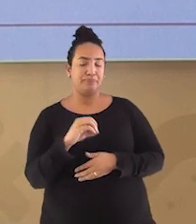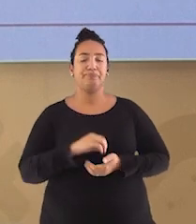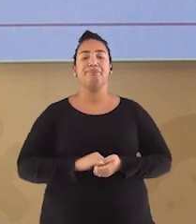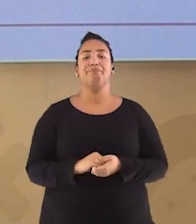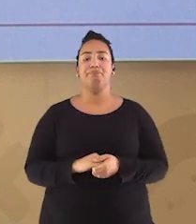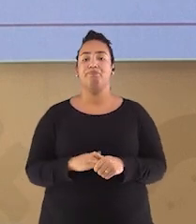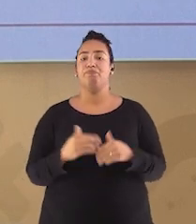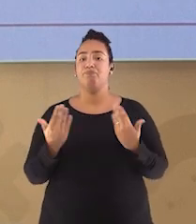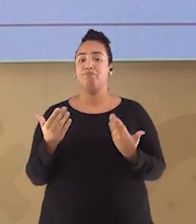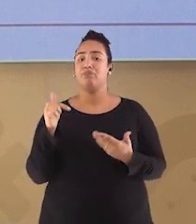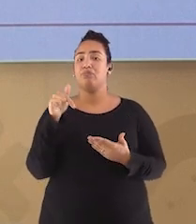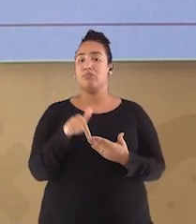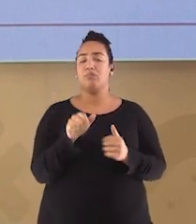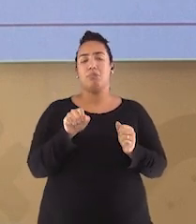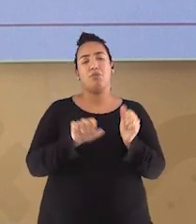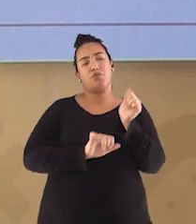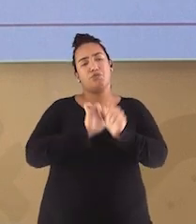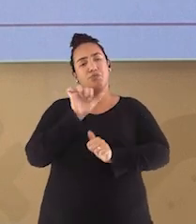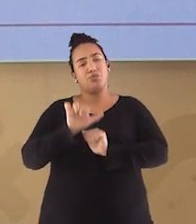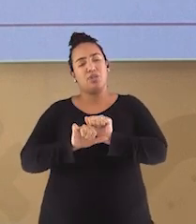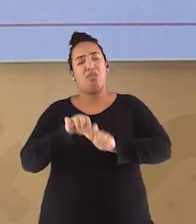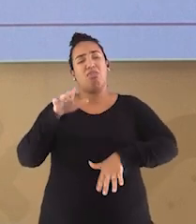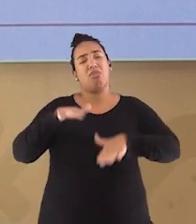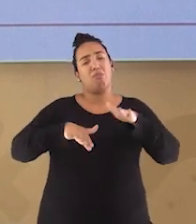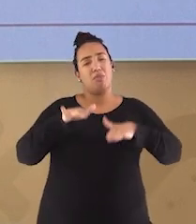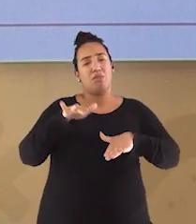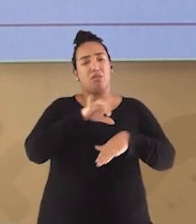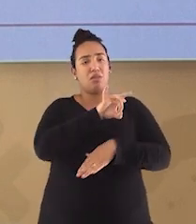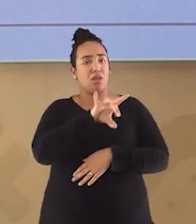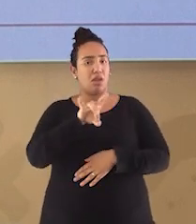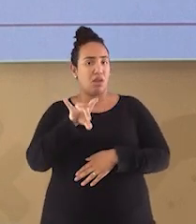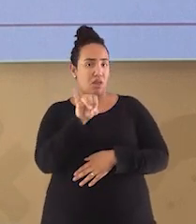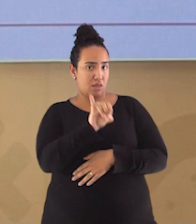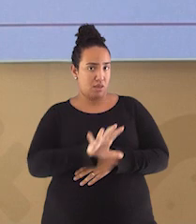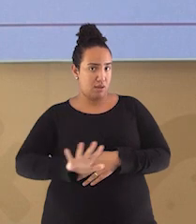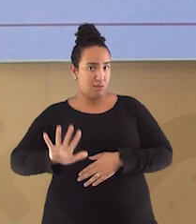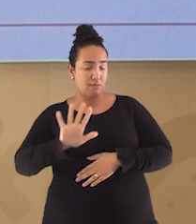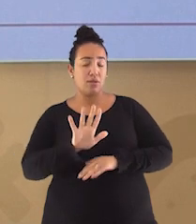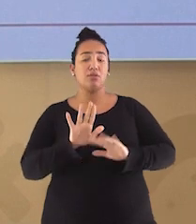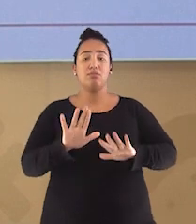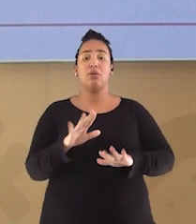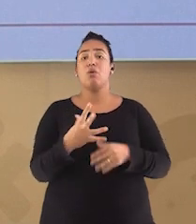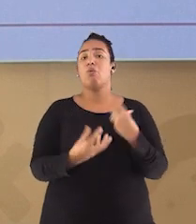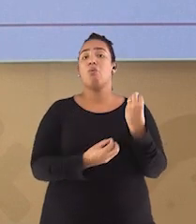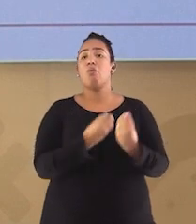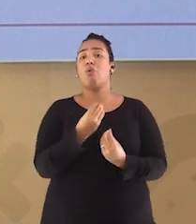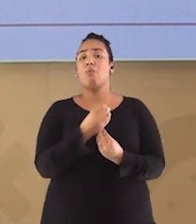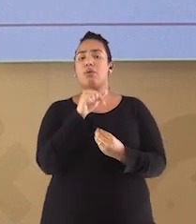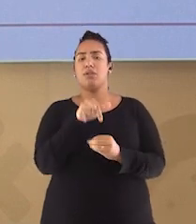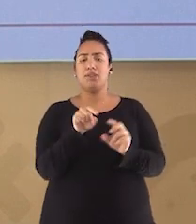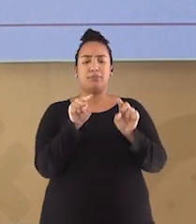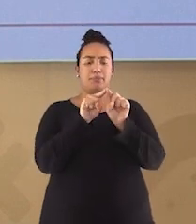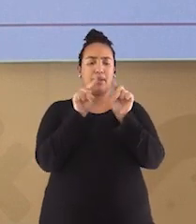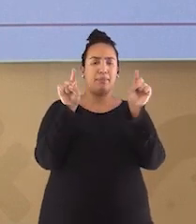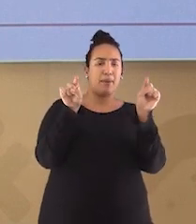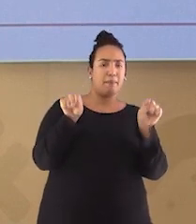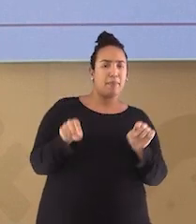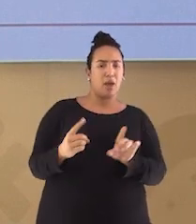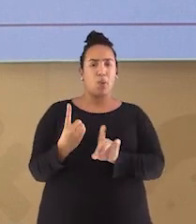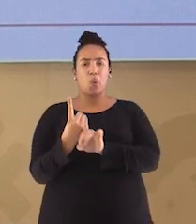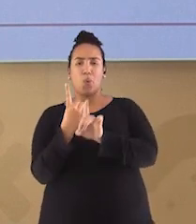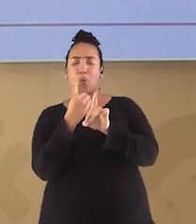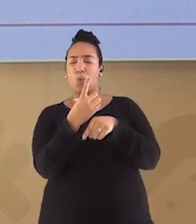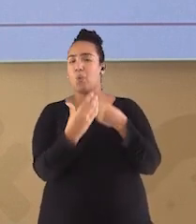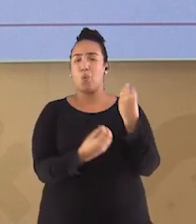perímetro ele vai variar de figura para figura mas uma maneira de encontrar a medida desse entorno é medir com